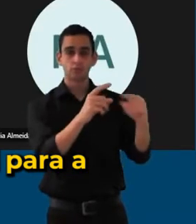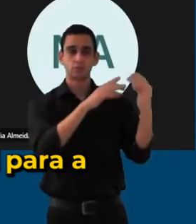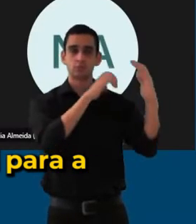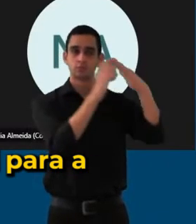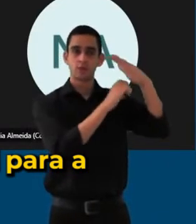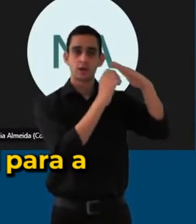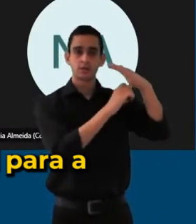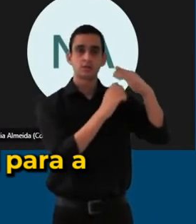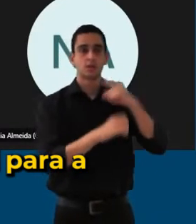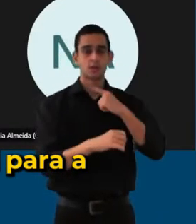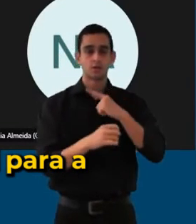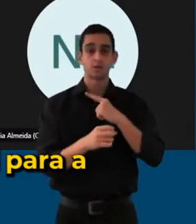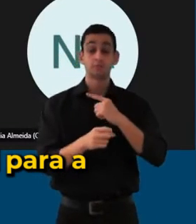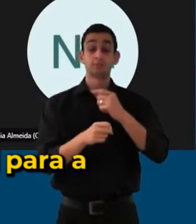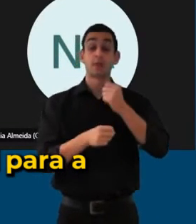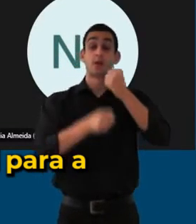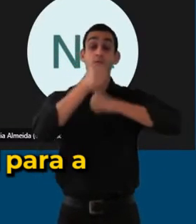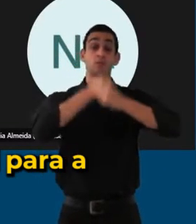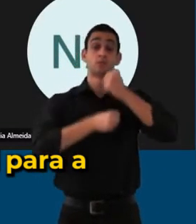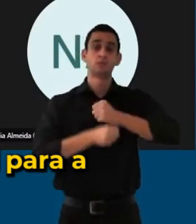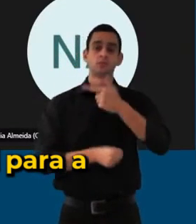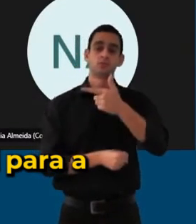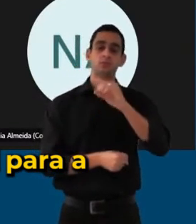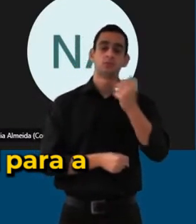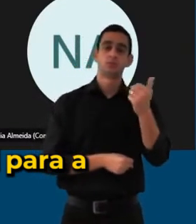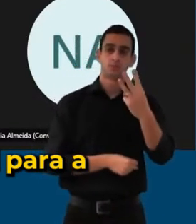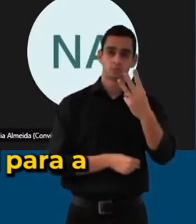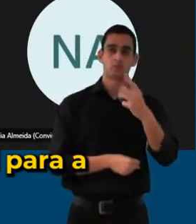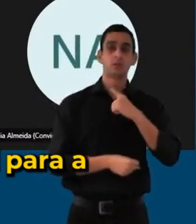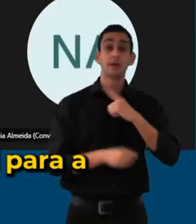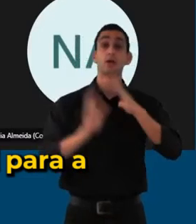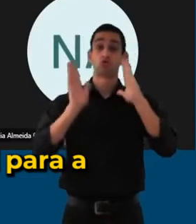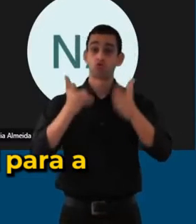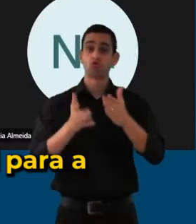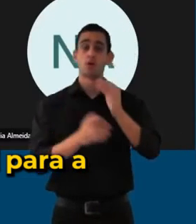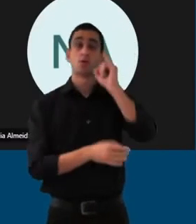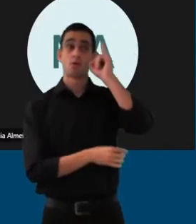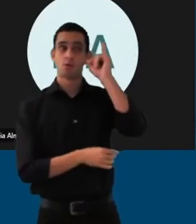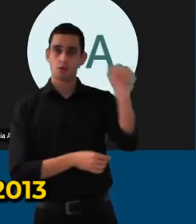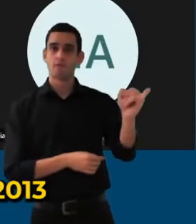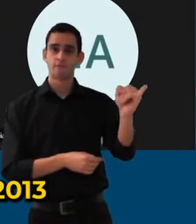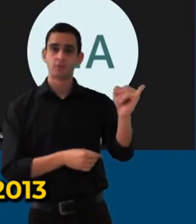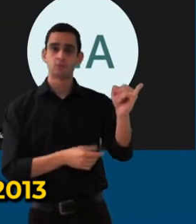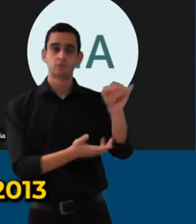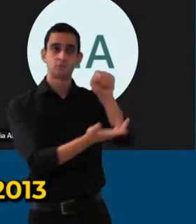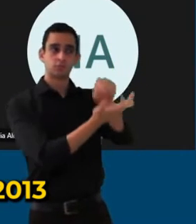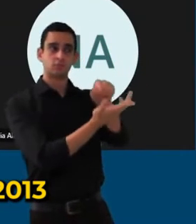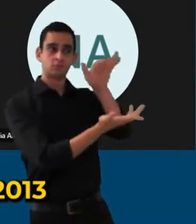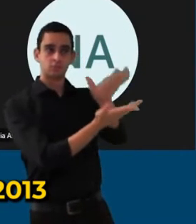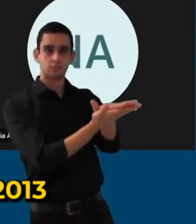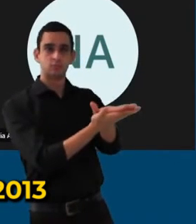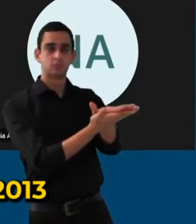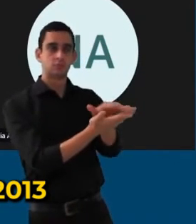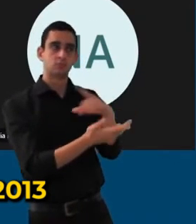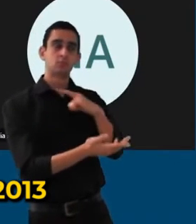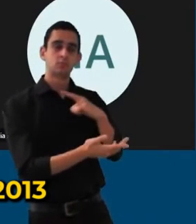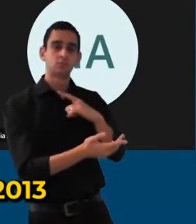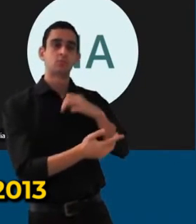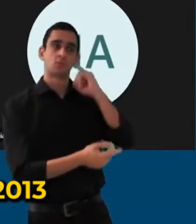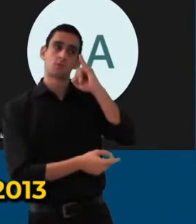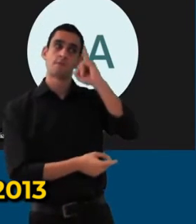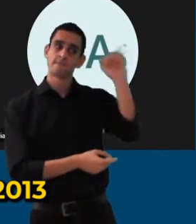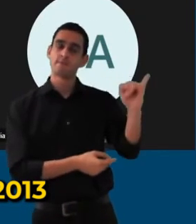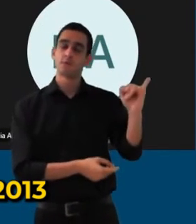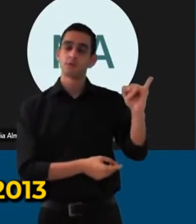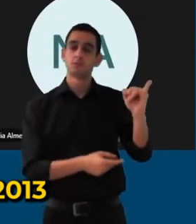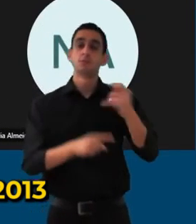em 2013 aplicou uma advertência formal para a RE, exatamente porque ela não estava,